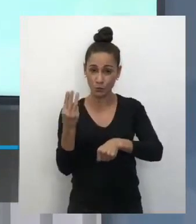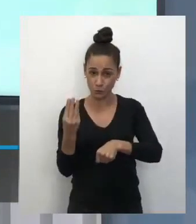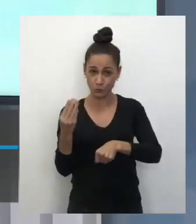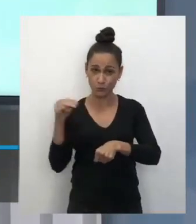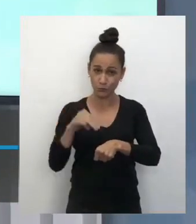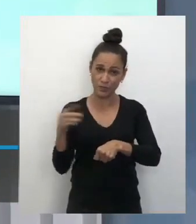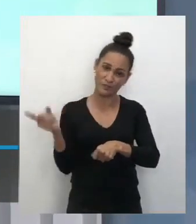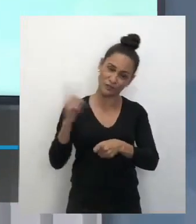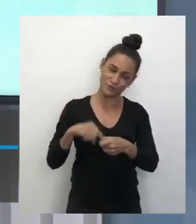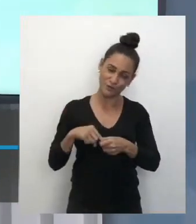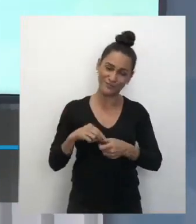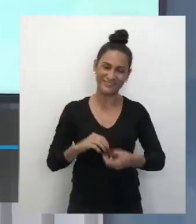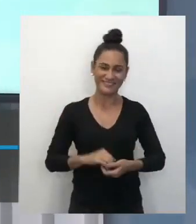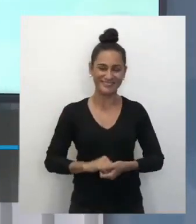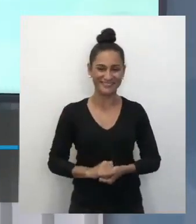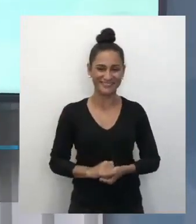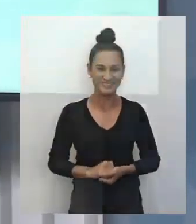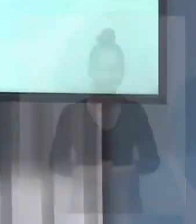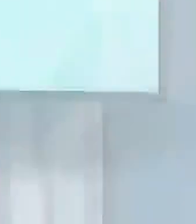já já.